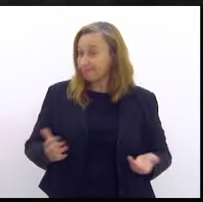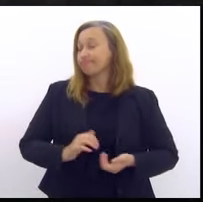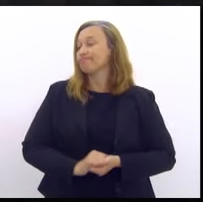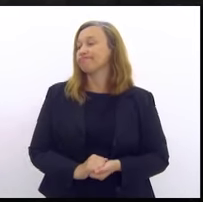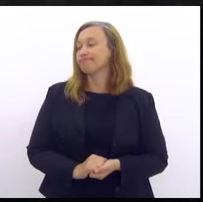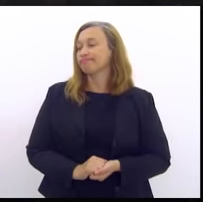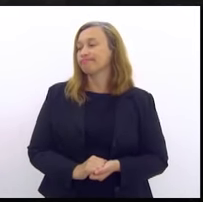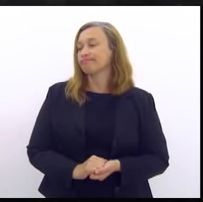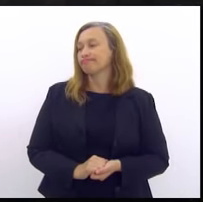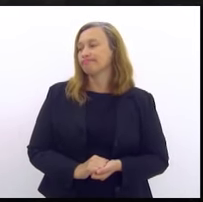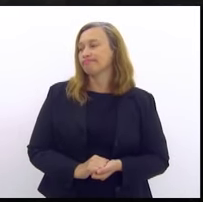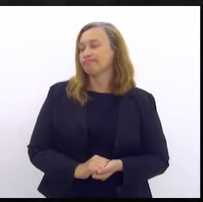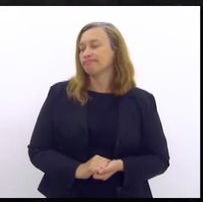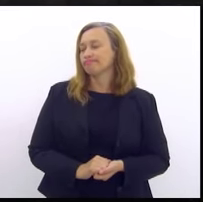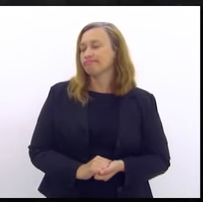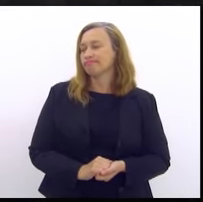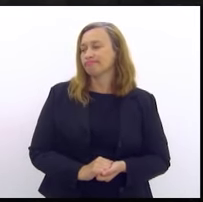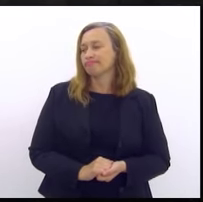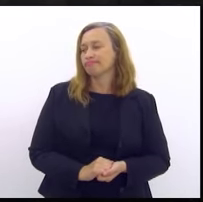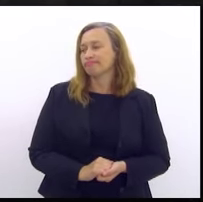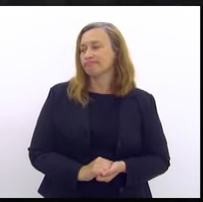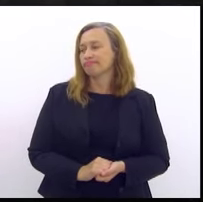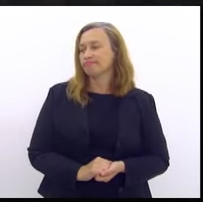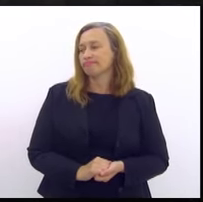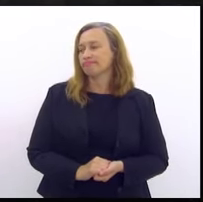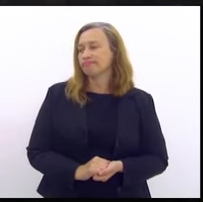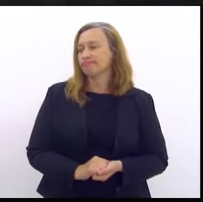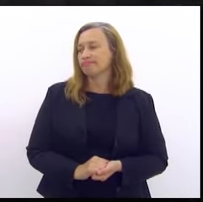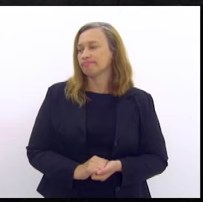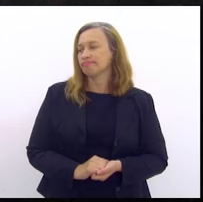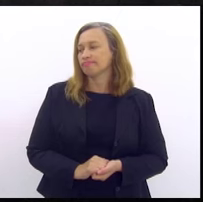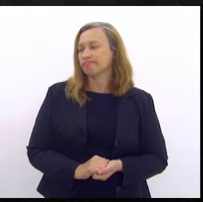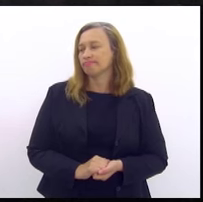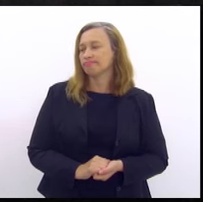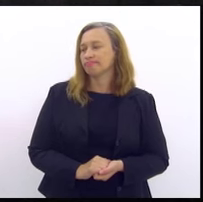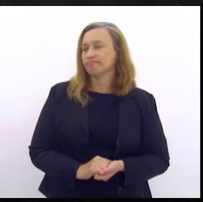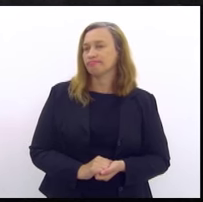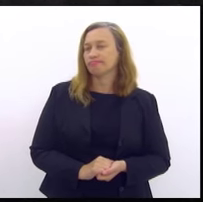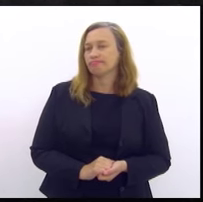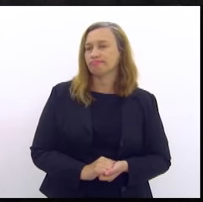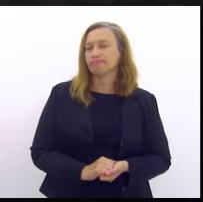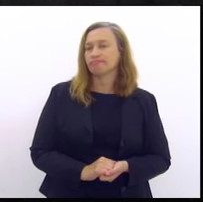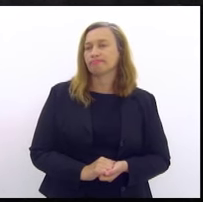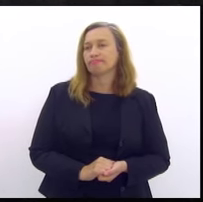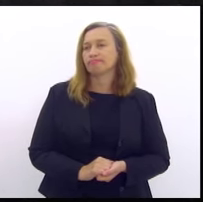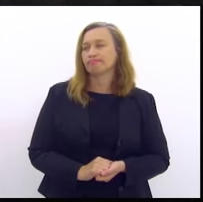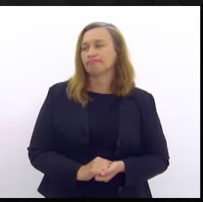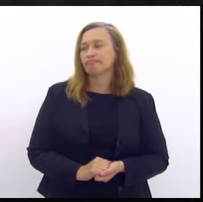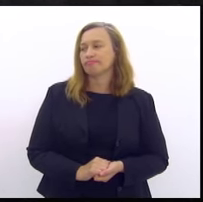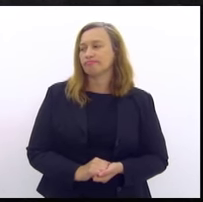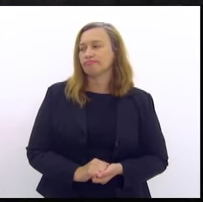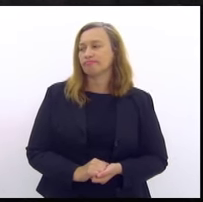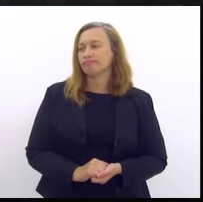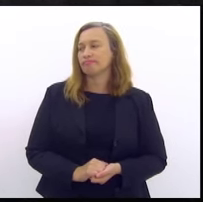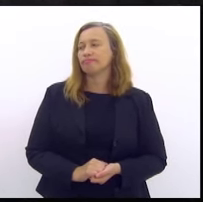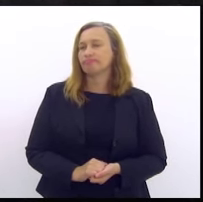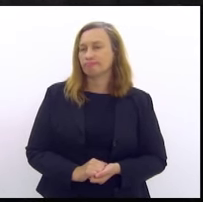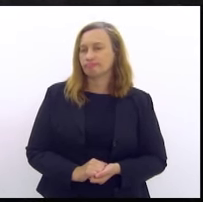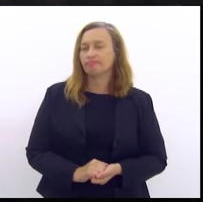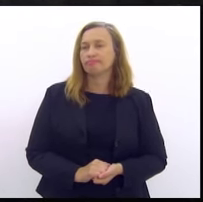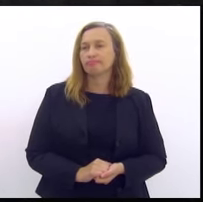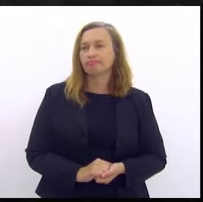autista, deputado Flávio Serafini. Isso é de uma insensibilidade completa do governo, porque